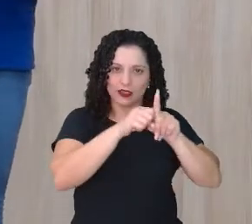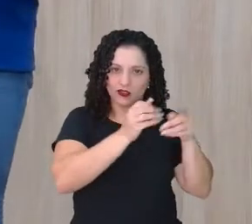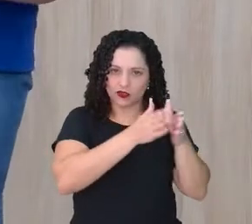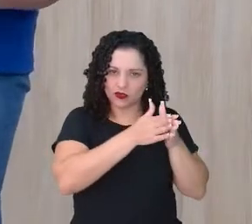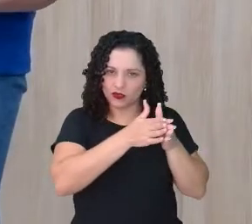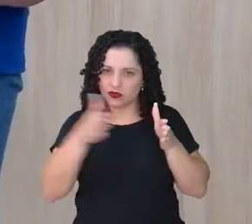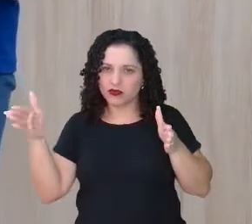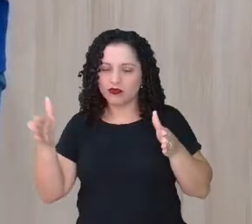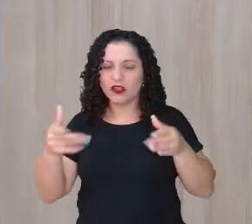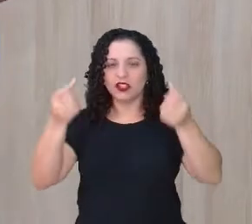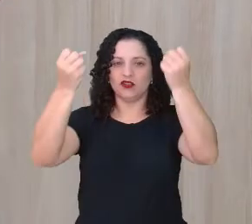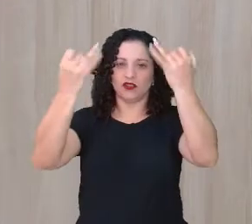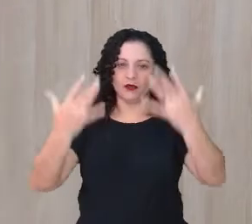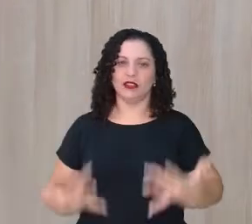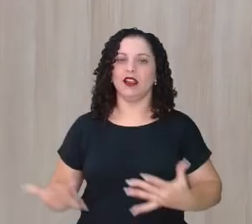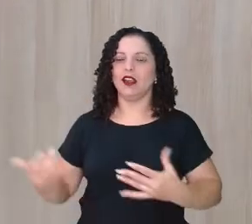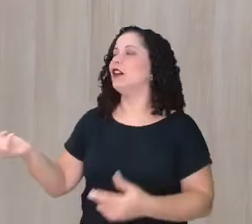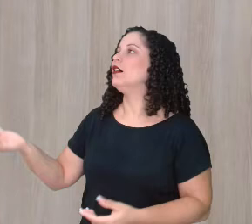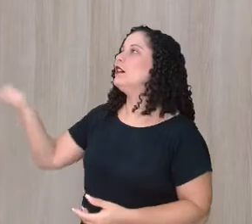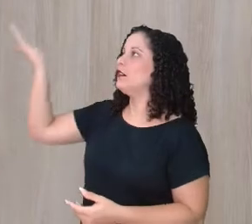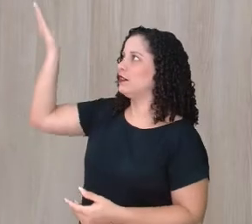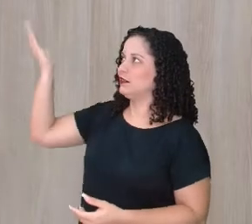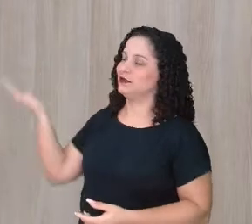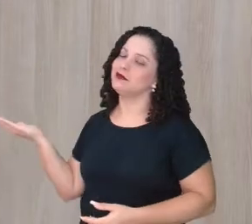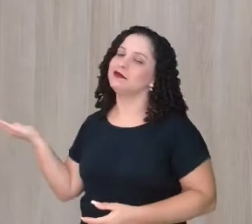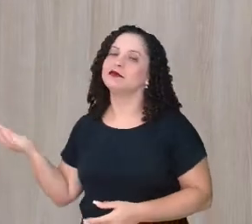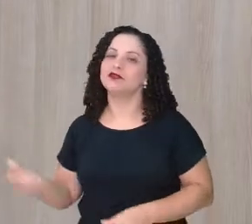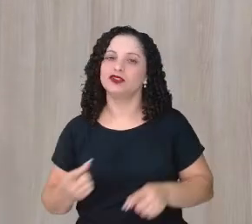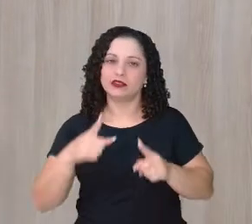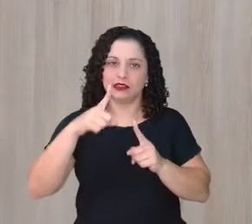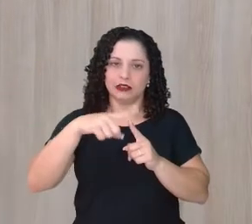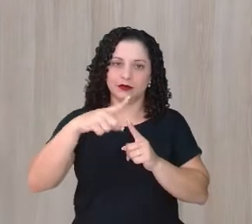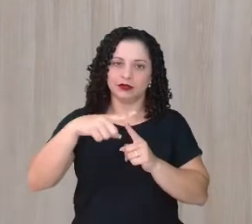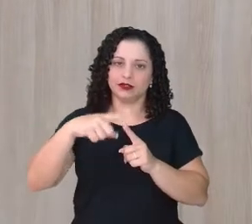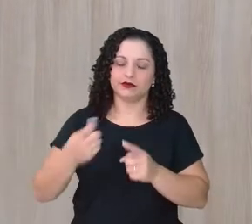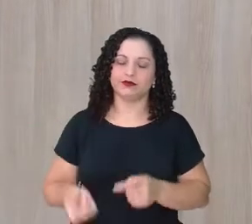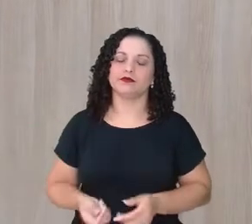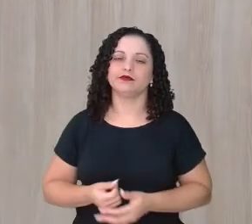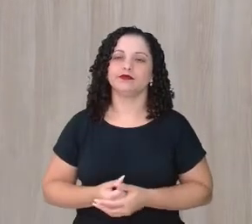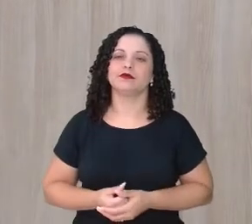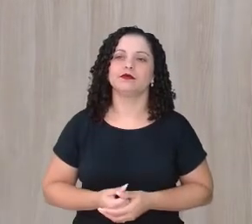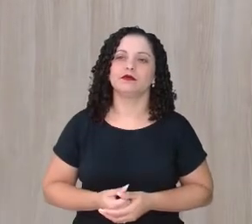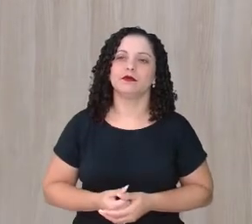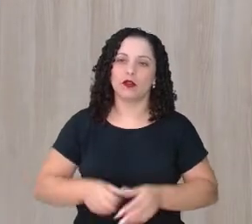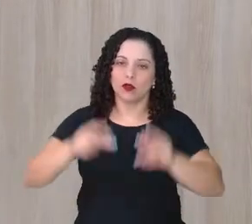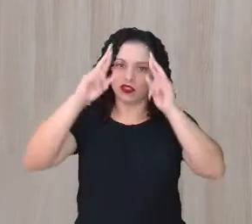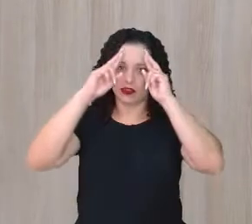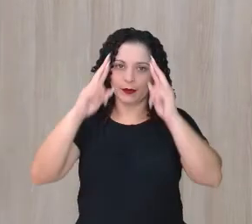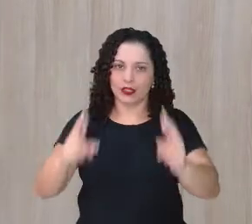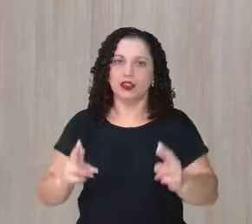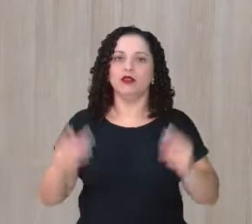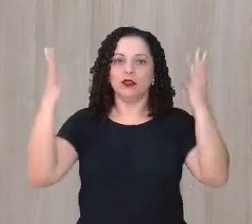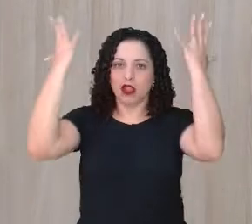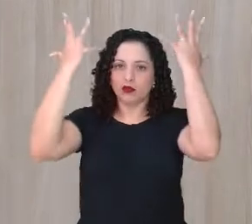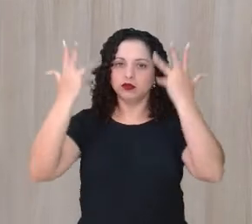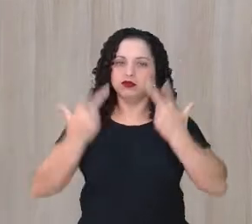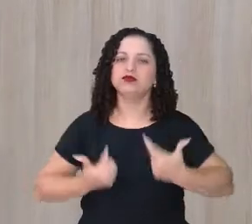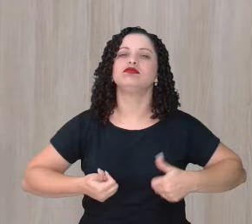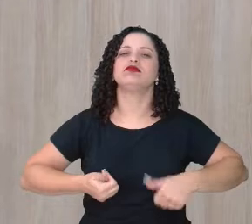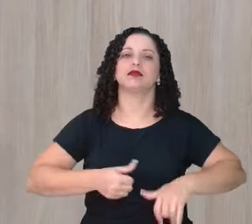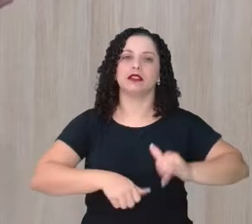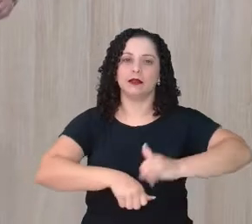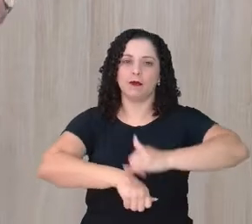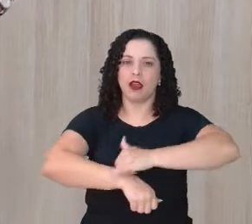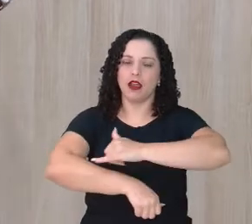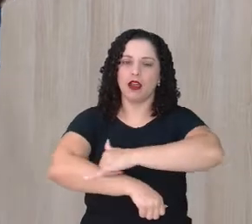conversar sobre, né, todo esse tipo aí de prevenção. Mas vamos lá, o respeito aí aos animais, né, a questão